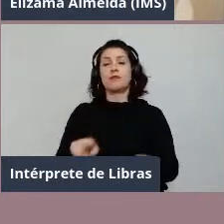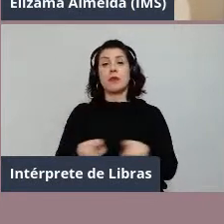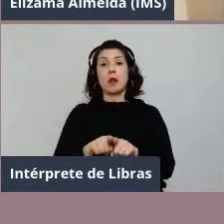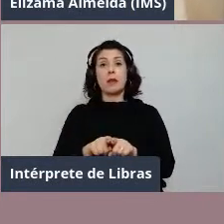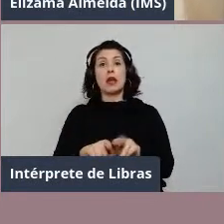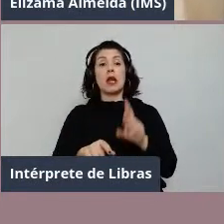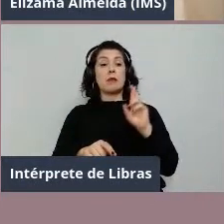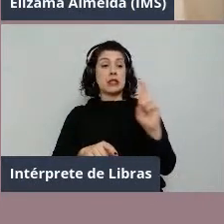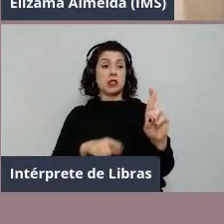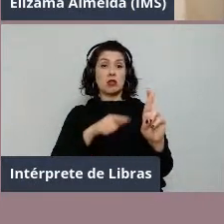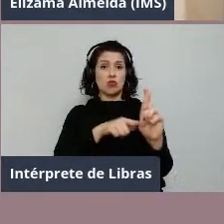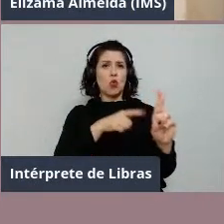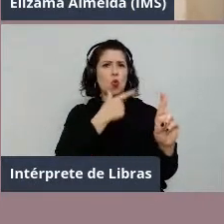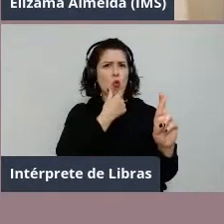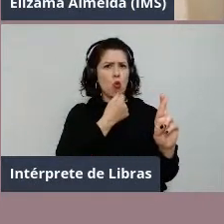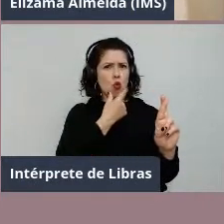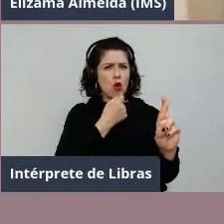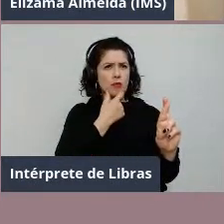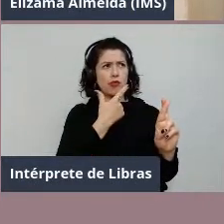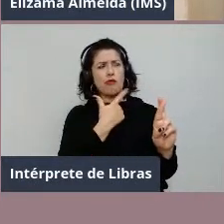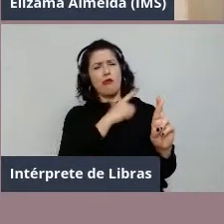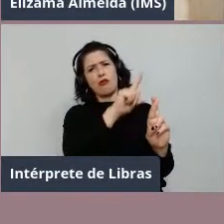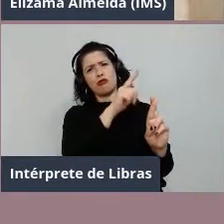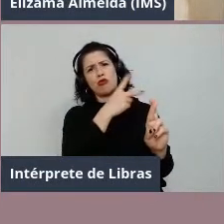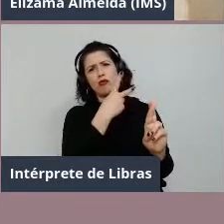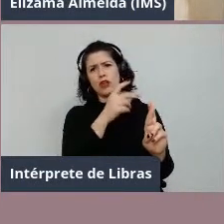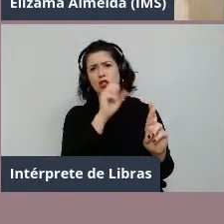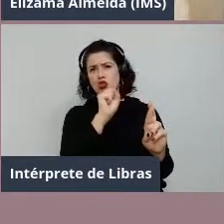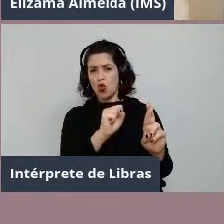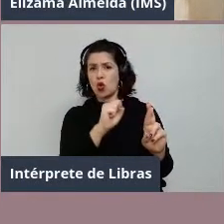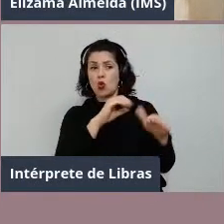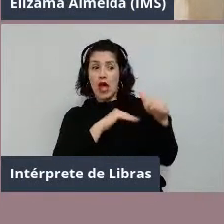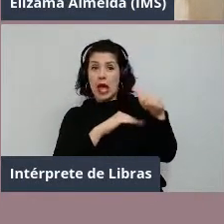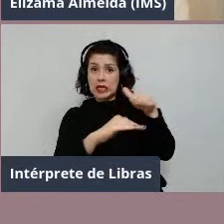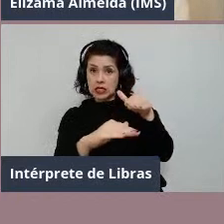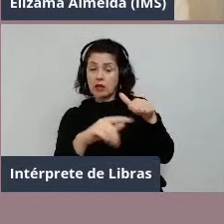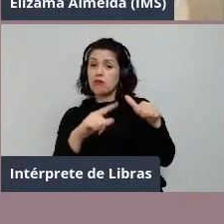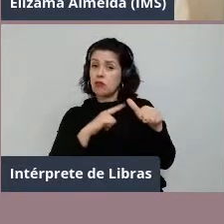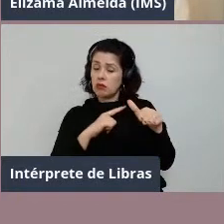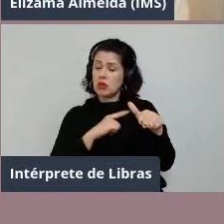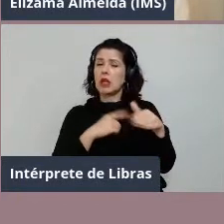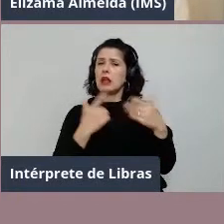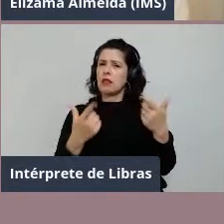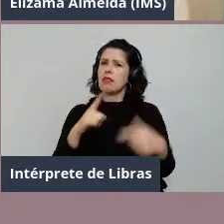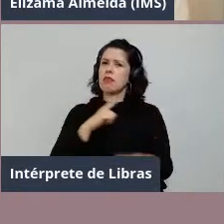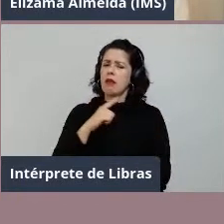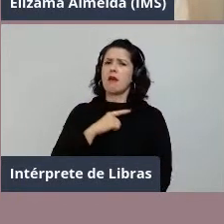dos homens, dos outros 28 acervos, está o poeta Drummond